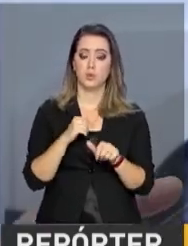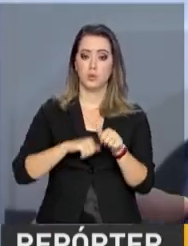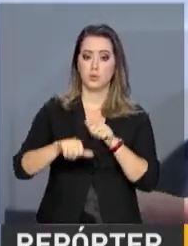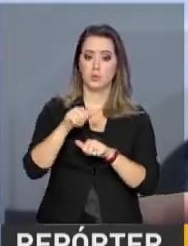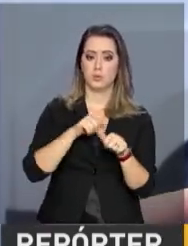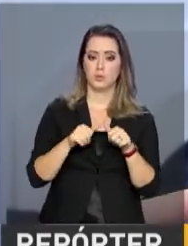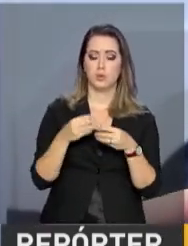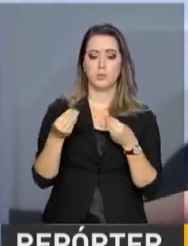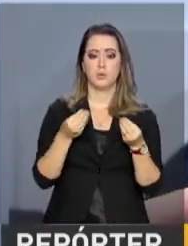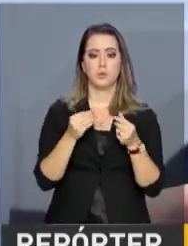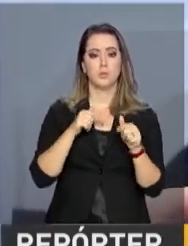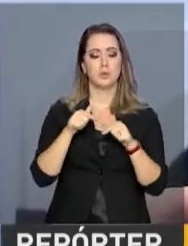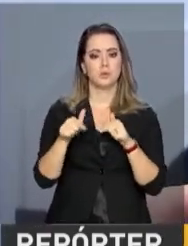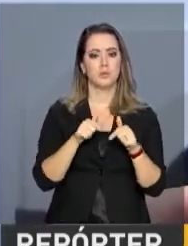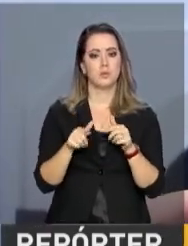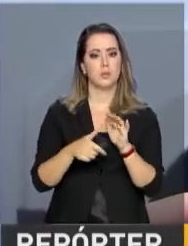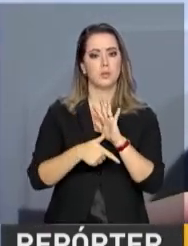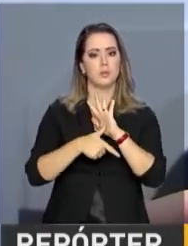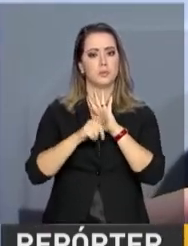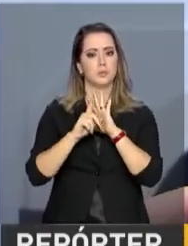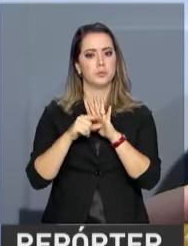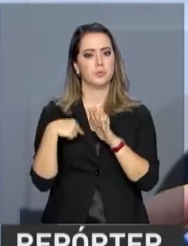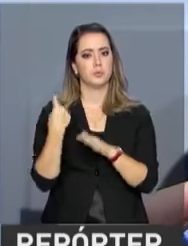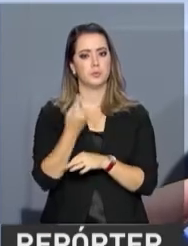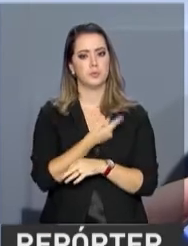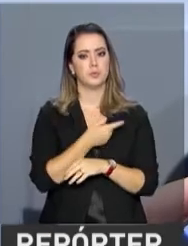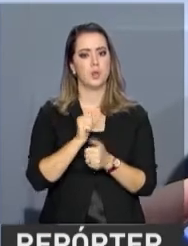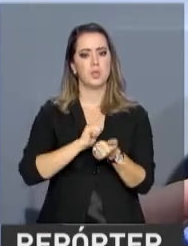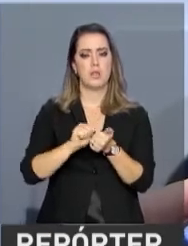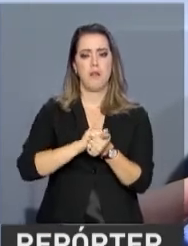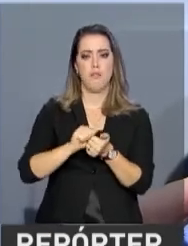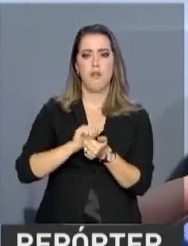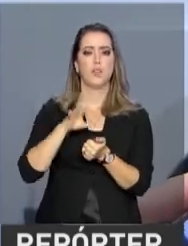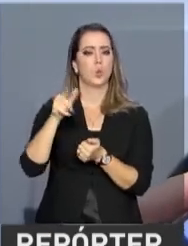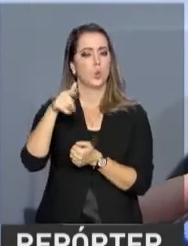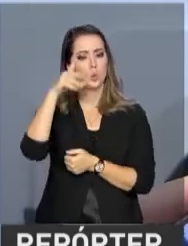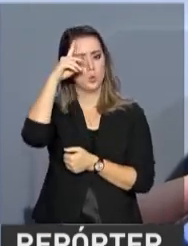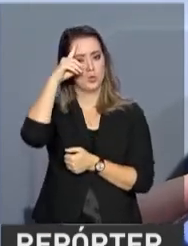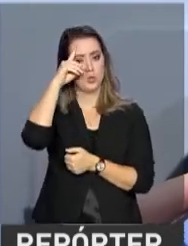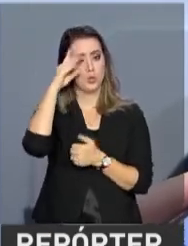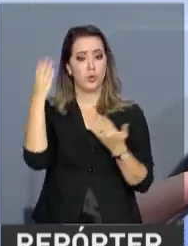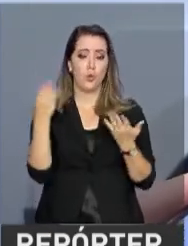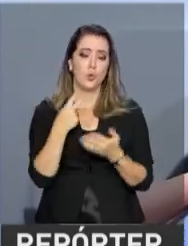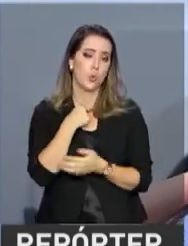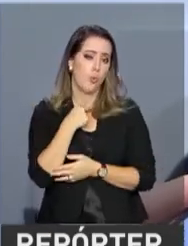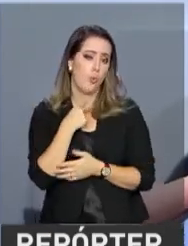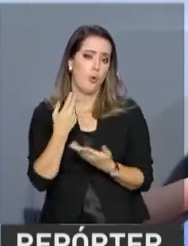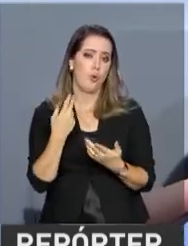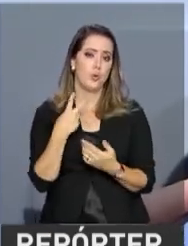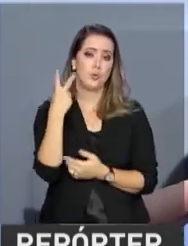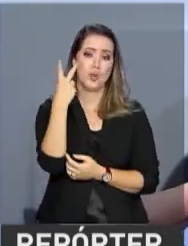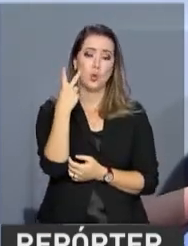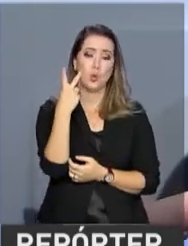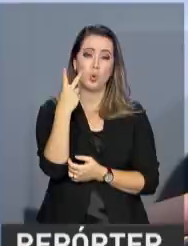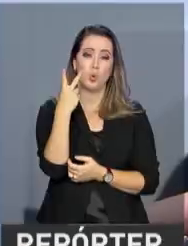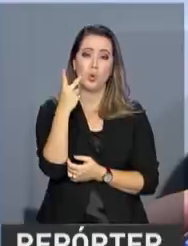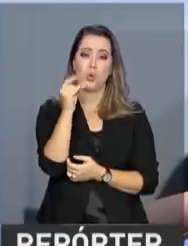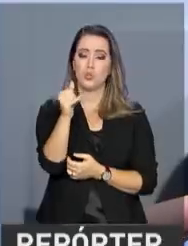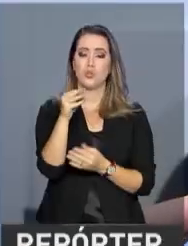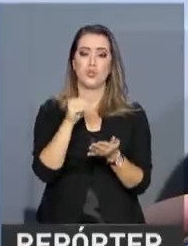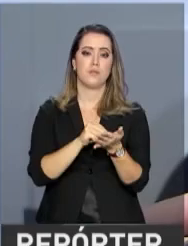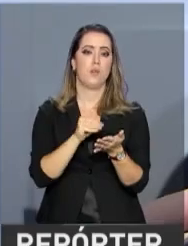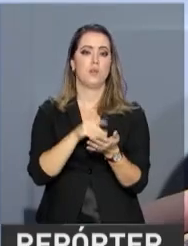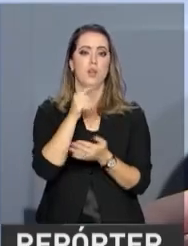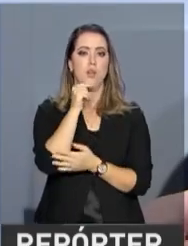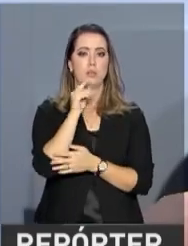trabalhar que antigamente a gente lavar roupa todos os dias e agora a gente não faz mais isso nós ficamos dois dias sem água alguns